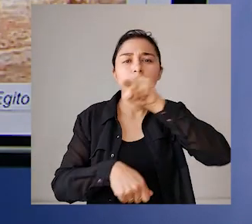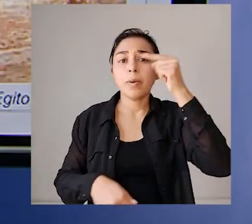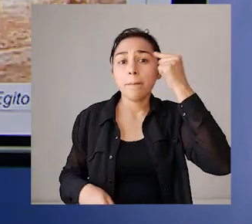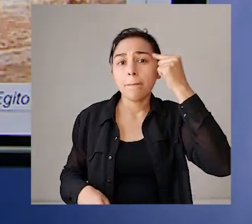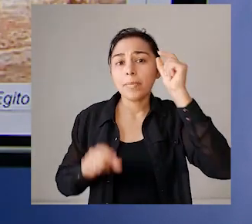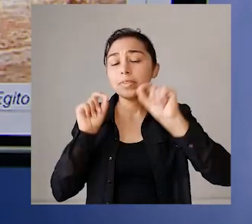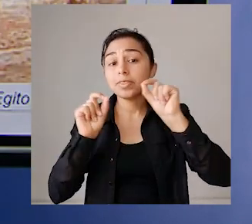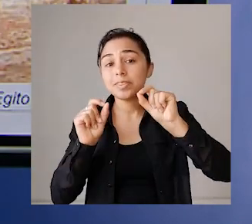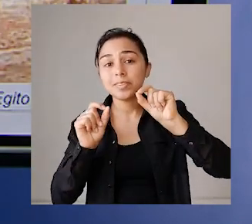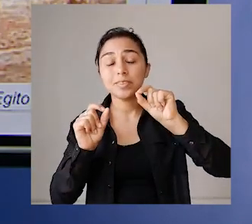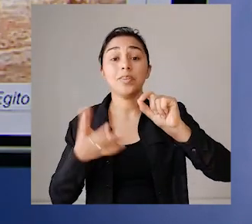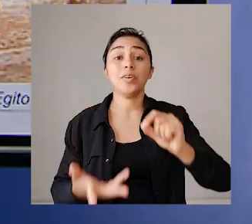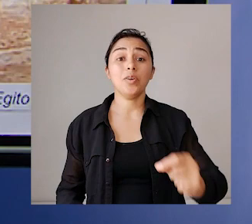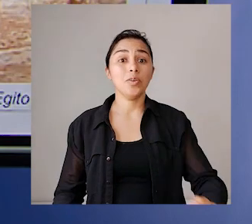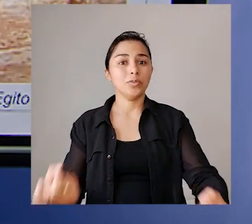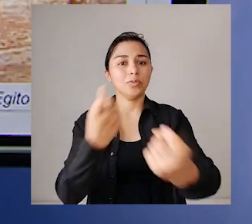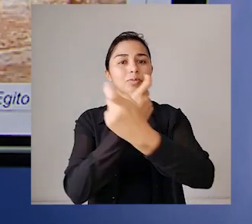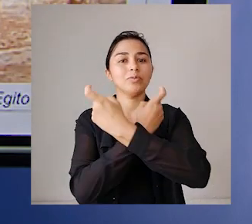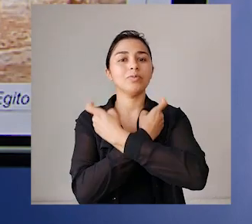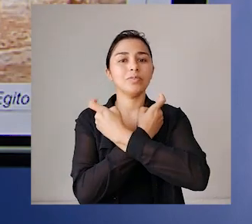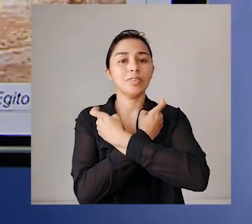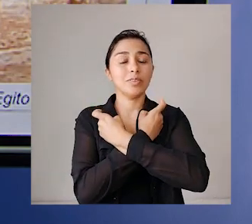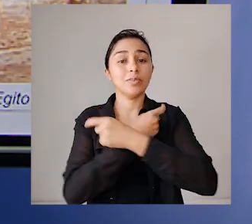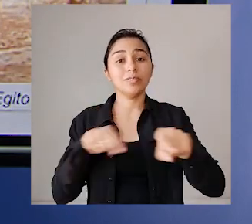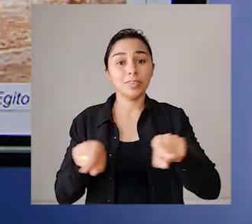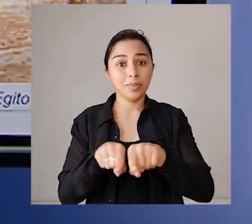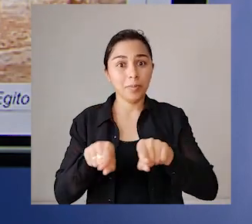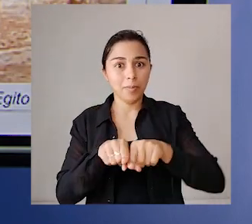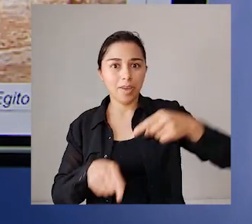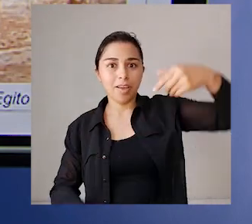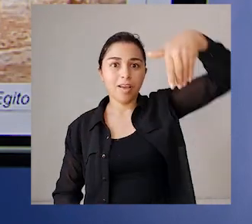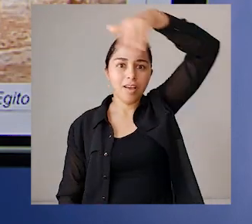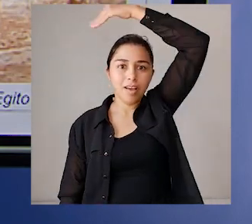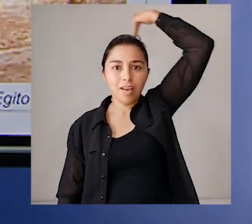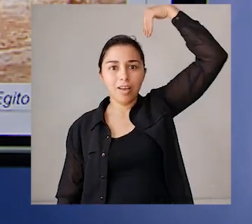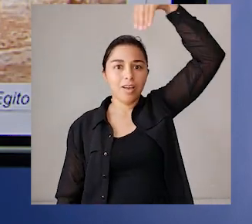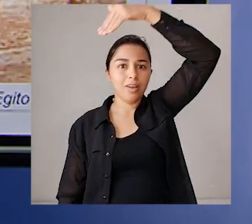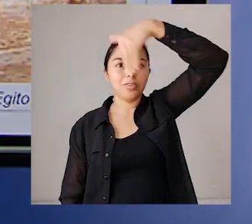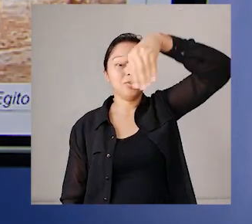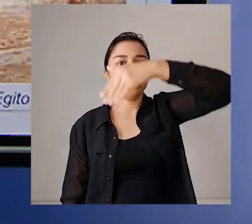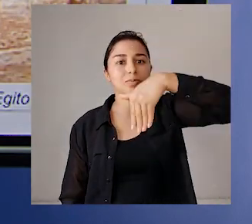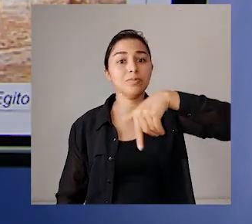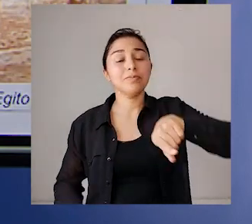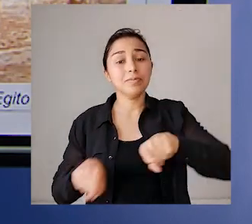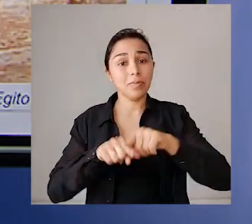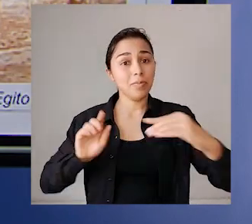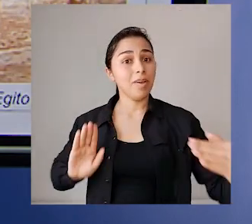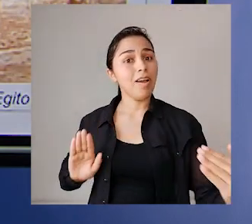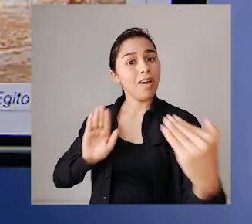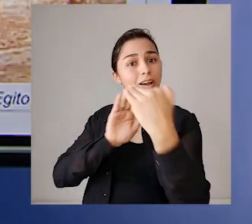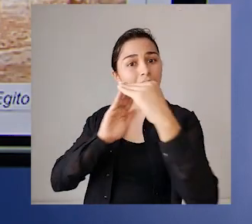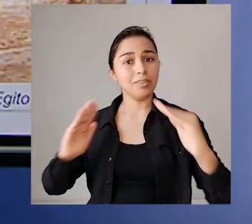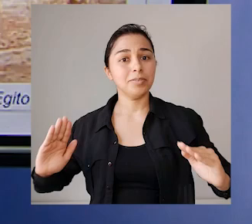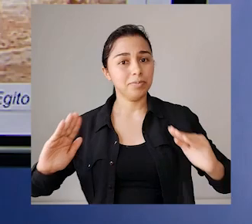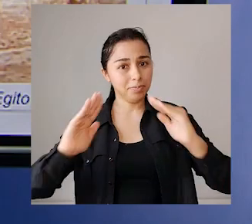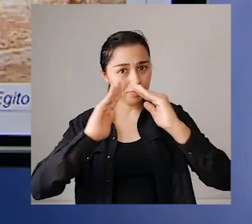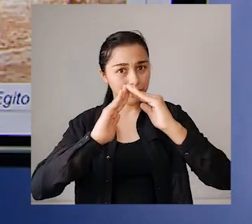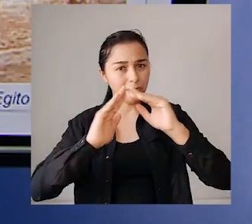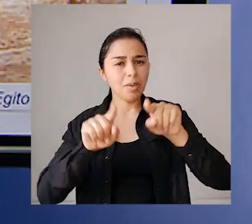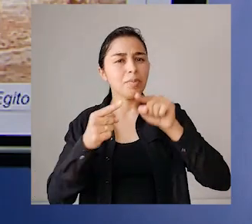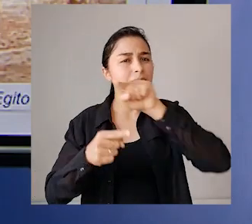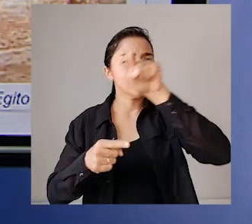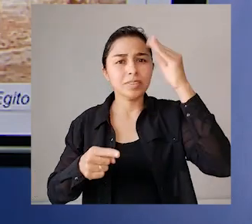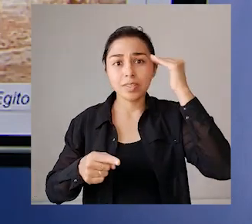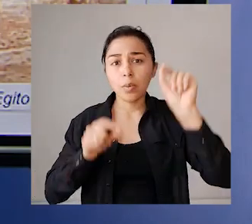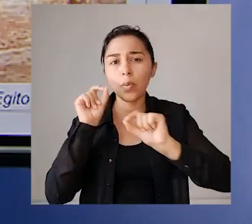você? Os faraós, as múmias e as pirâmides, né? Mas você sabe o que de fato